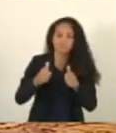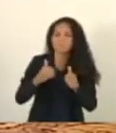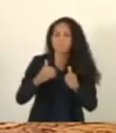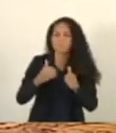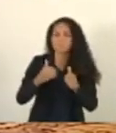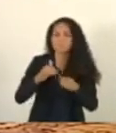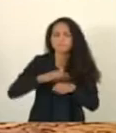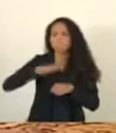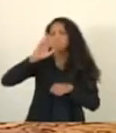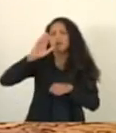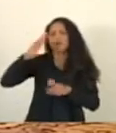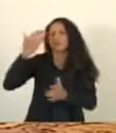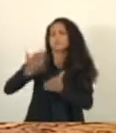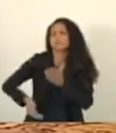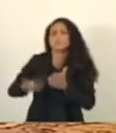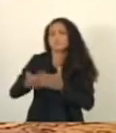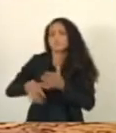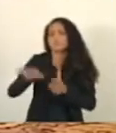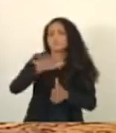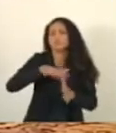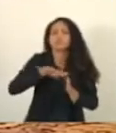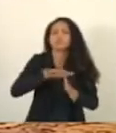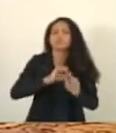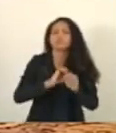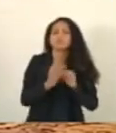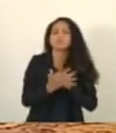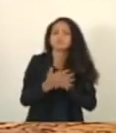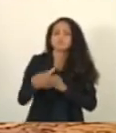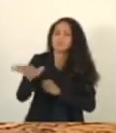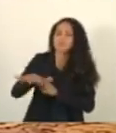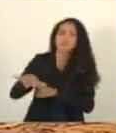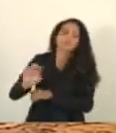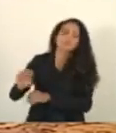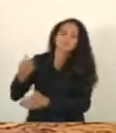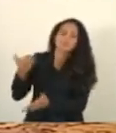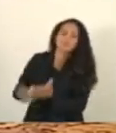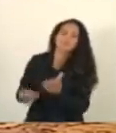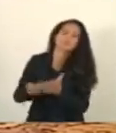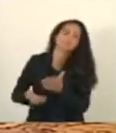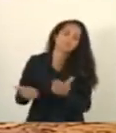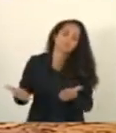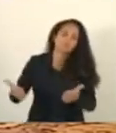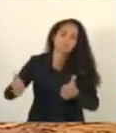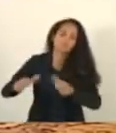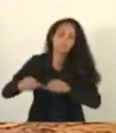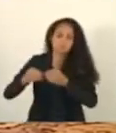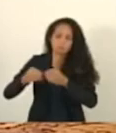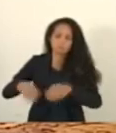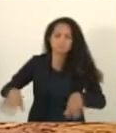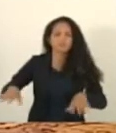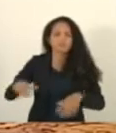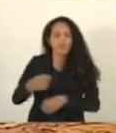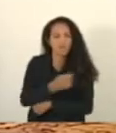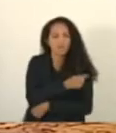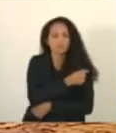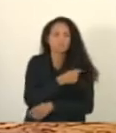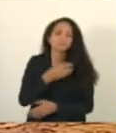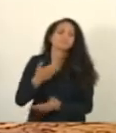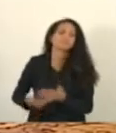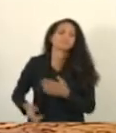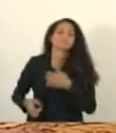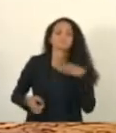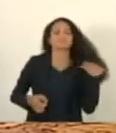o setor que mais perdeu durante a pandemia, foi o setor da educação. Foram esses alunos de